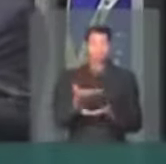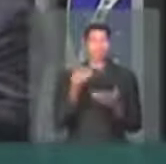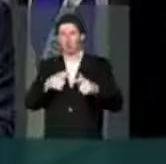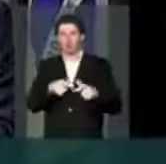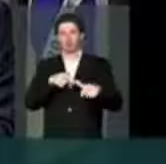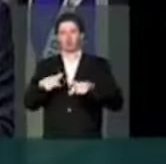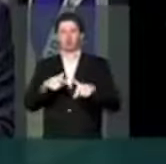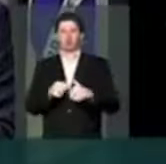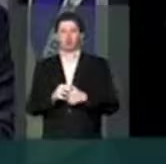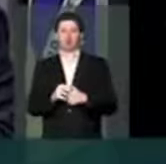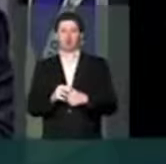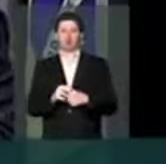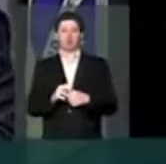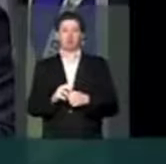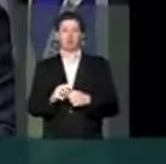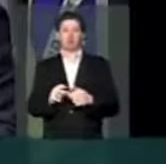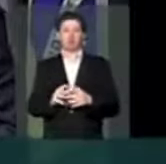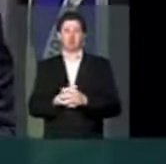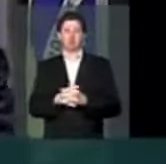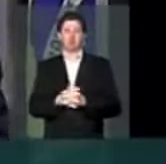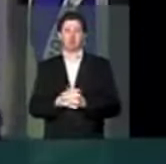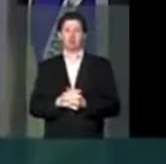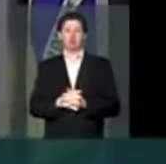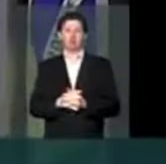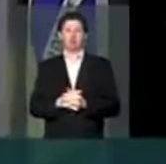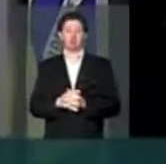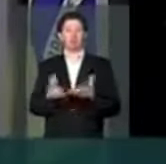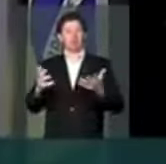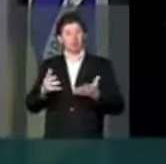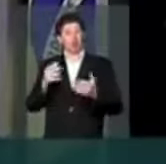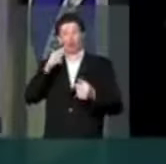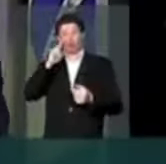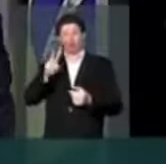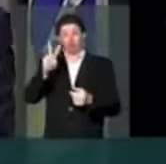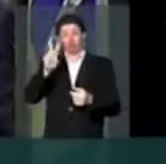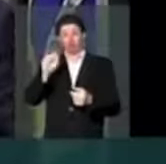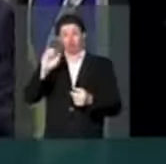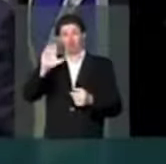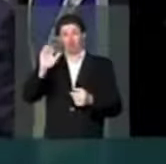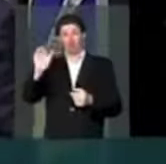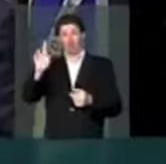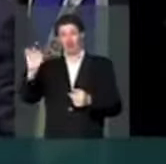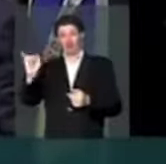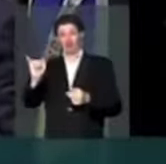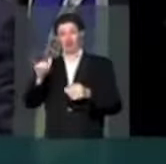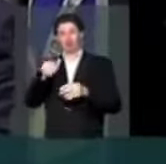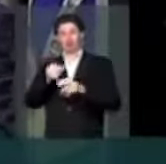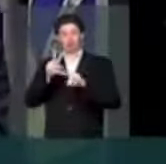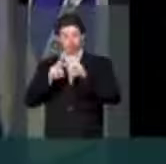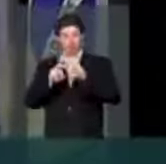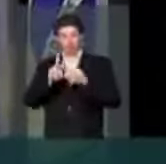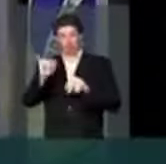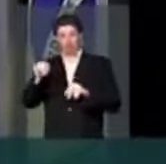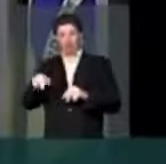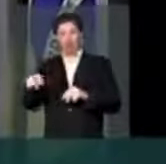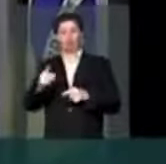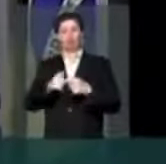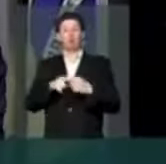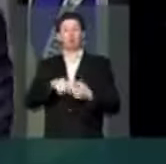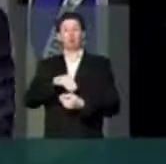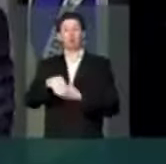impeachment. Agora eu vejo que o seu João Vaccari Neto foi preso porque tinha ali o